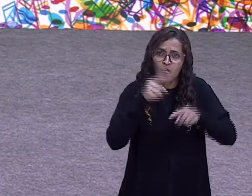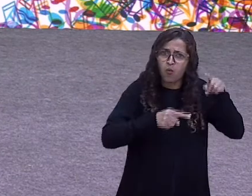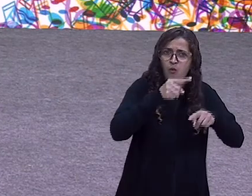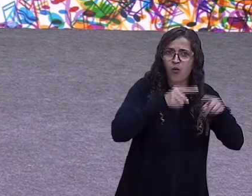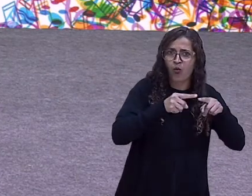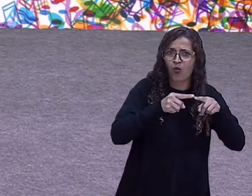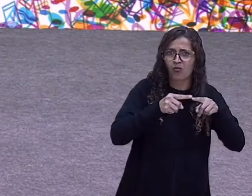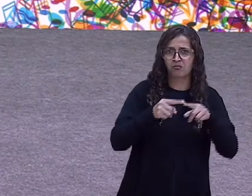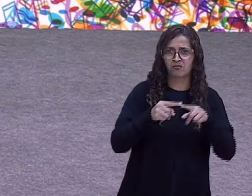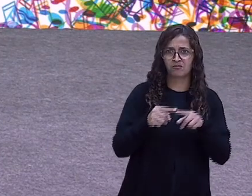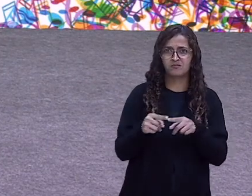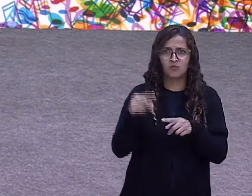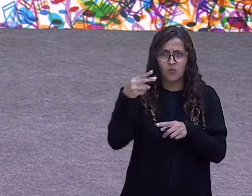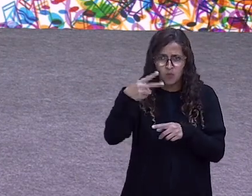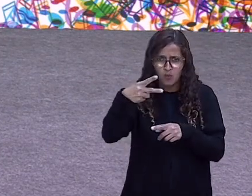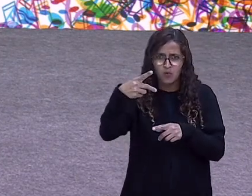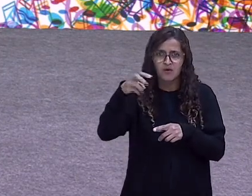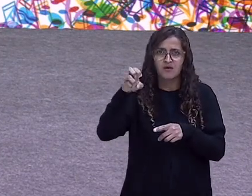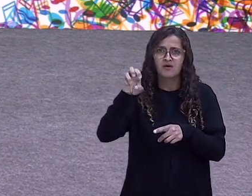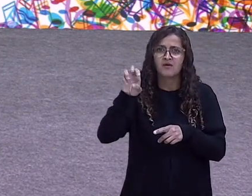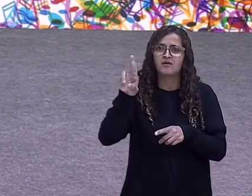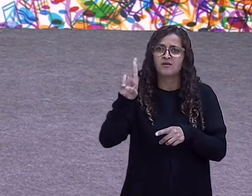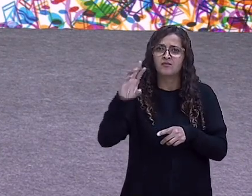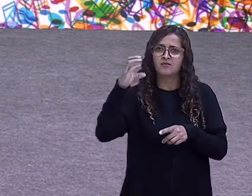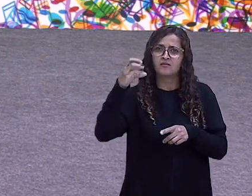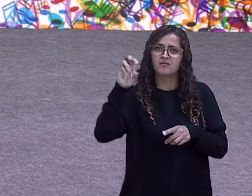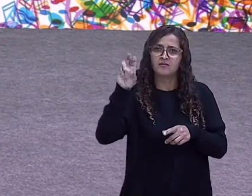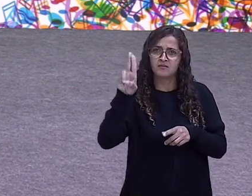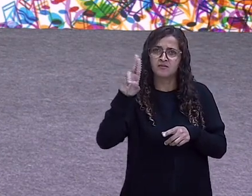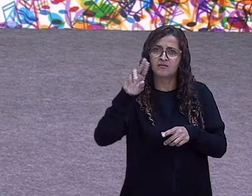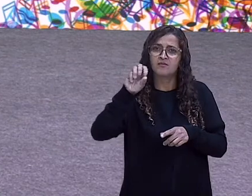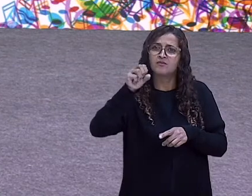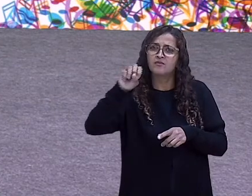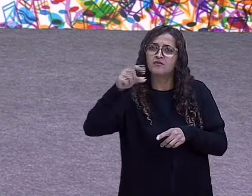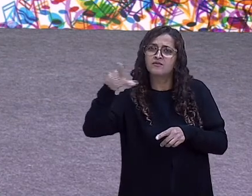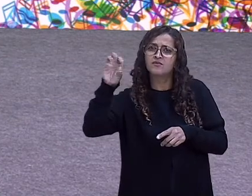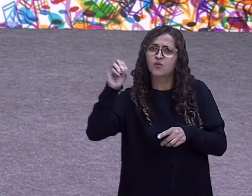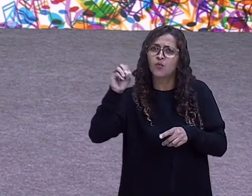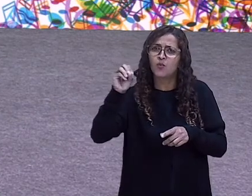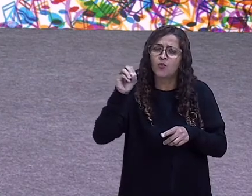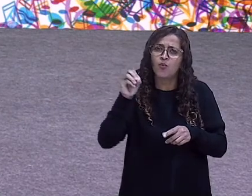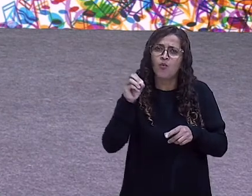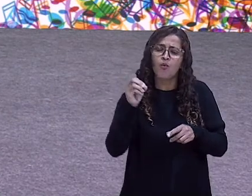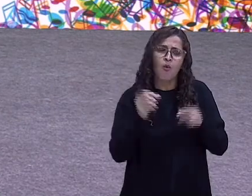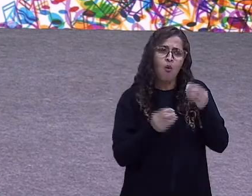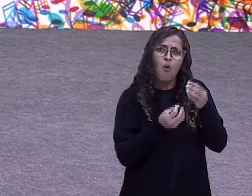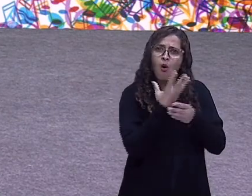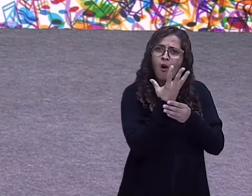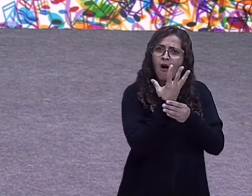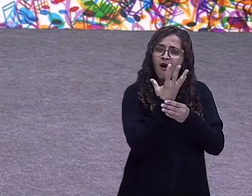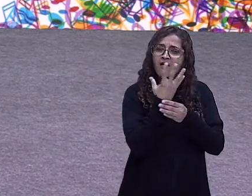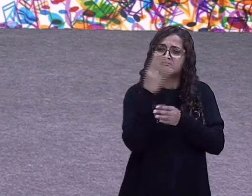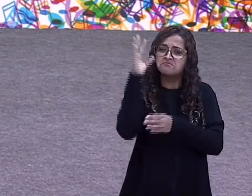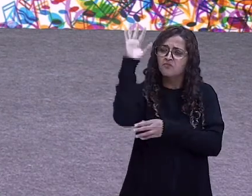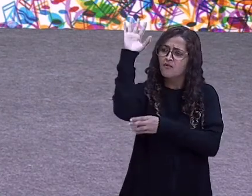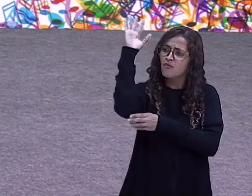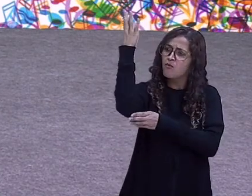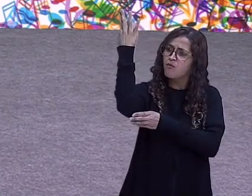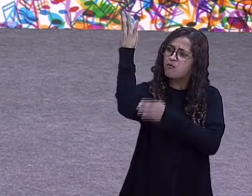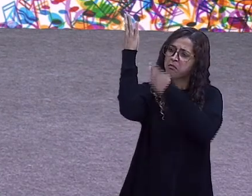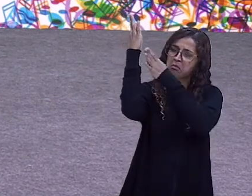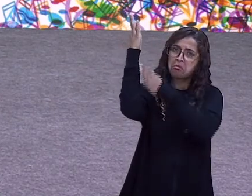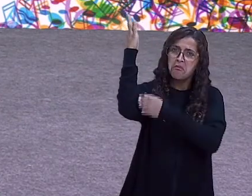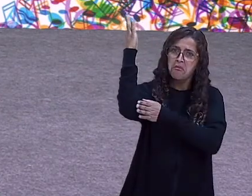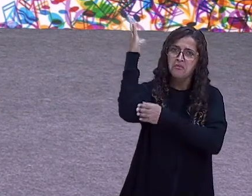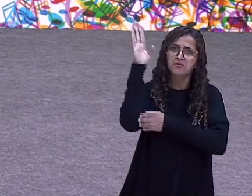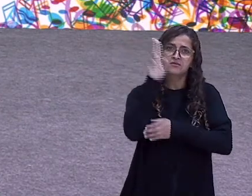cajón. Eu quero só que vocês olhem como é que ele é feito, totalmente de madeira, com essa fina camada de madeira aqui